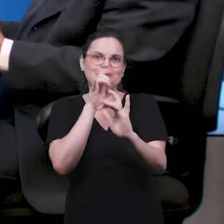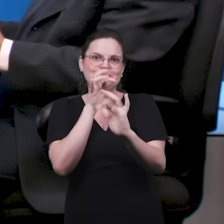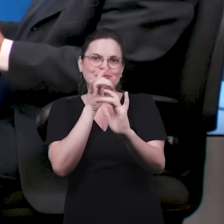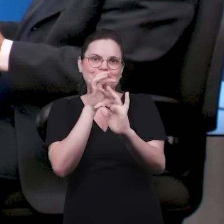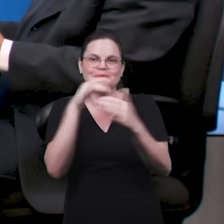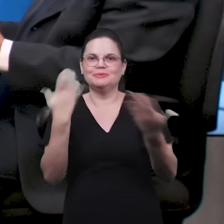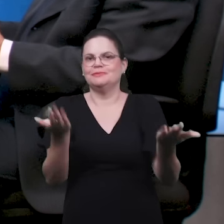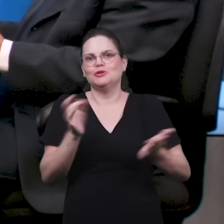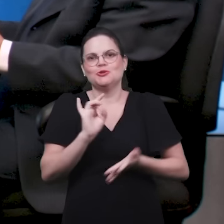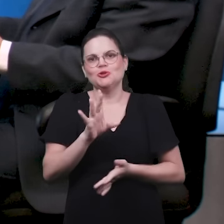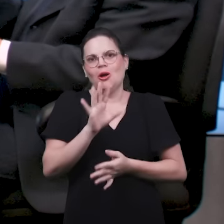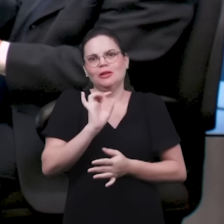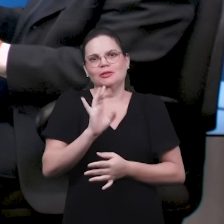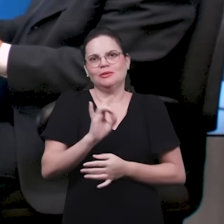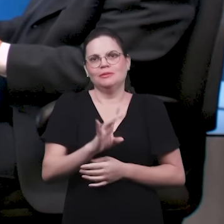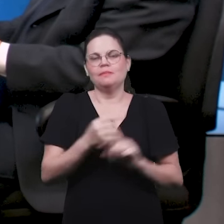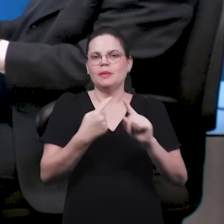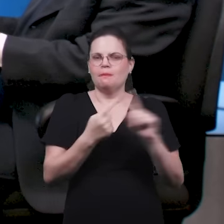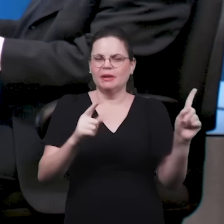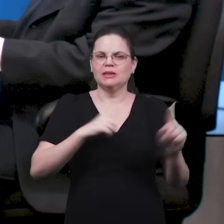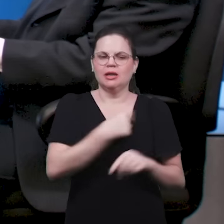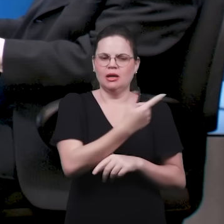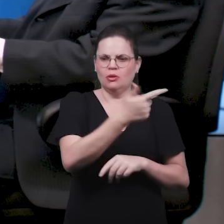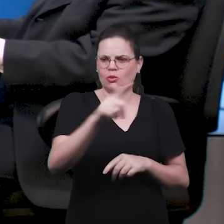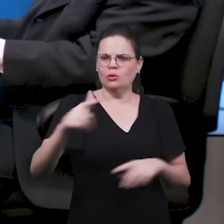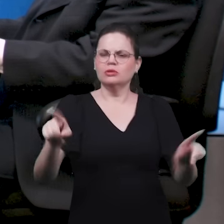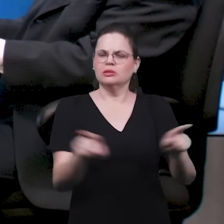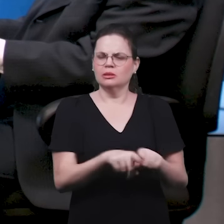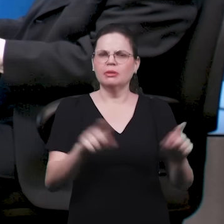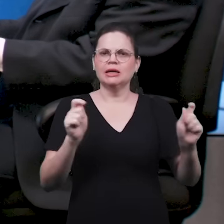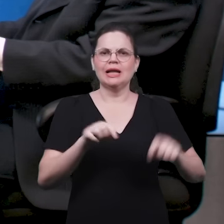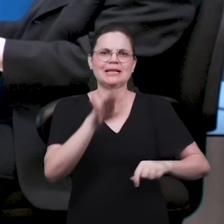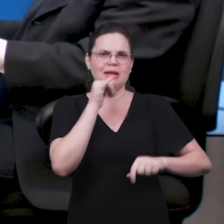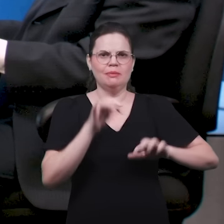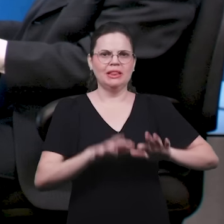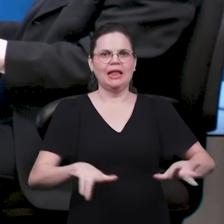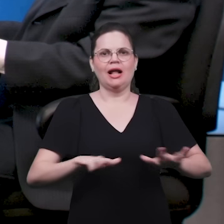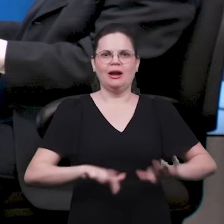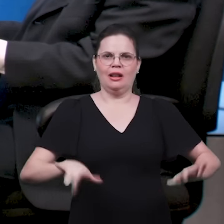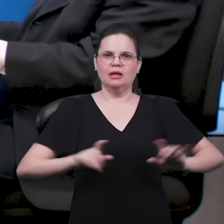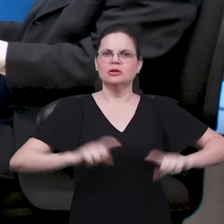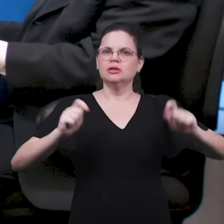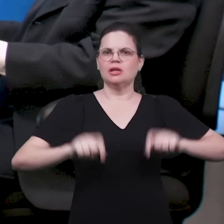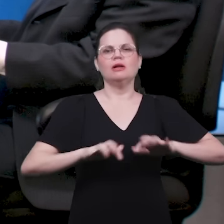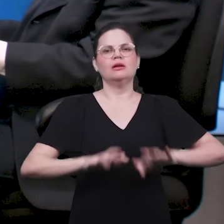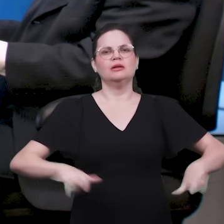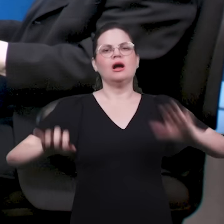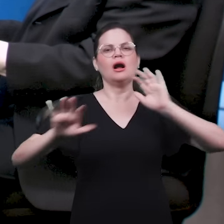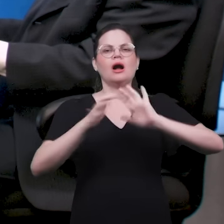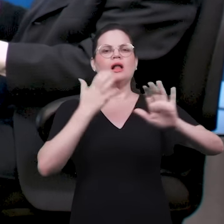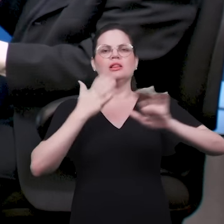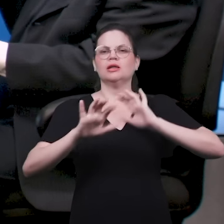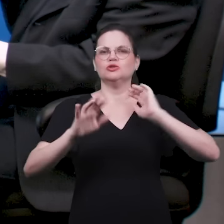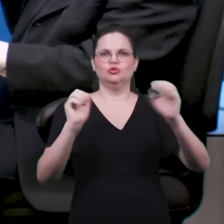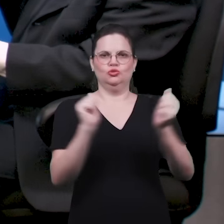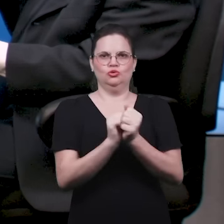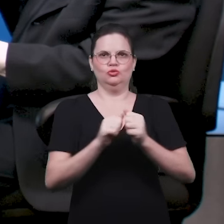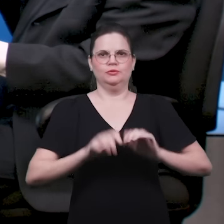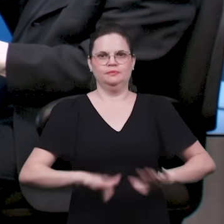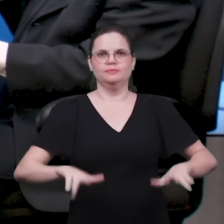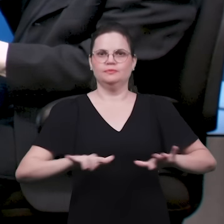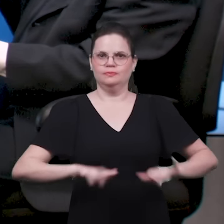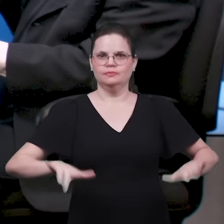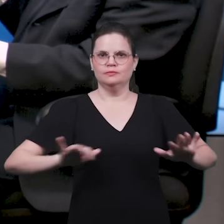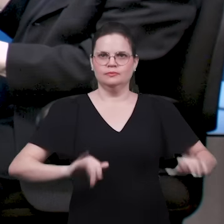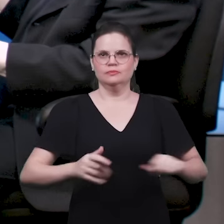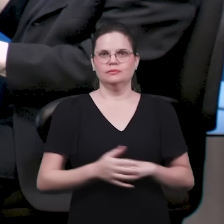só tocar o instrumento, né? Mas há outros que podem estar cantando, às vezes um tecladista, outros que não usam a boca,